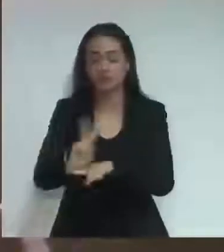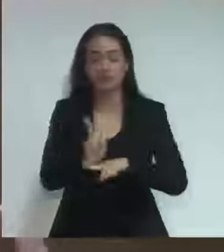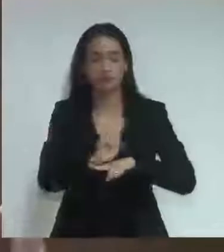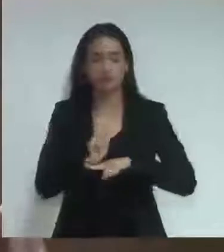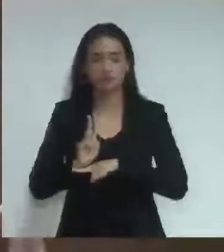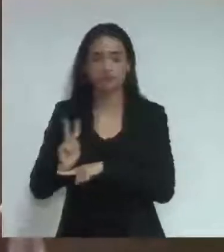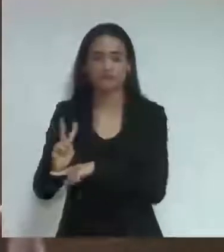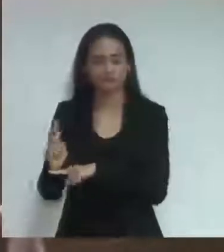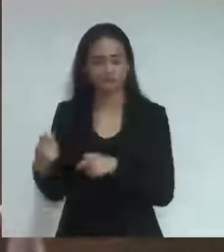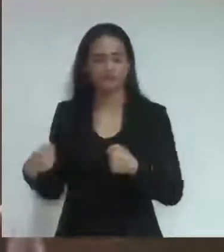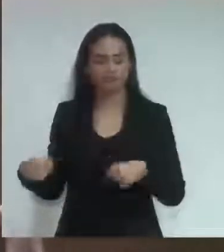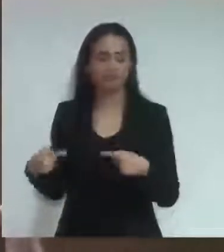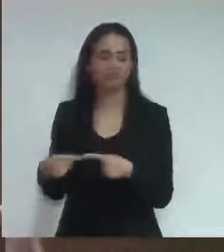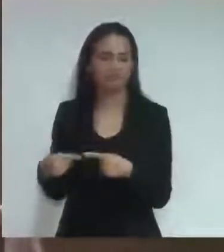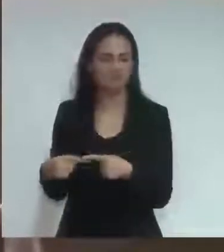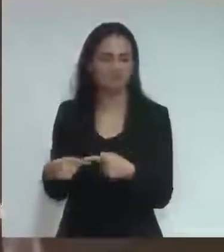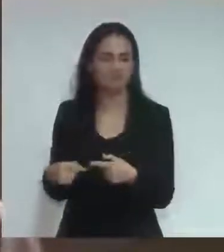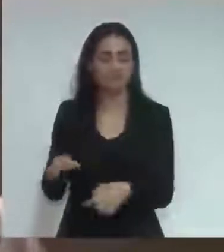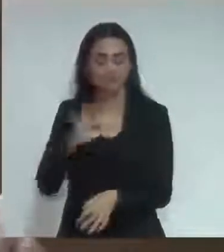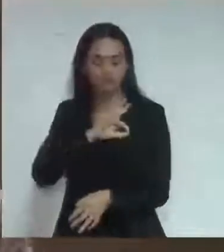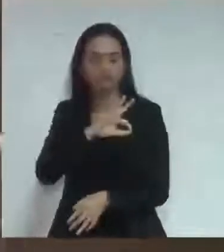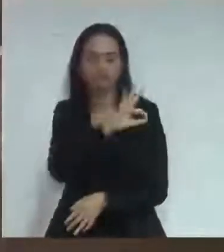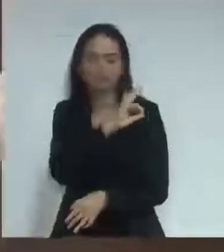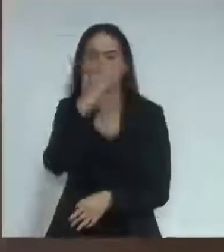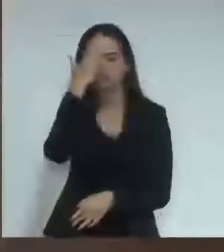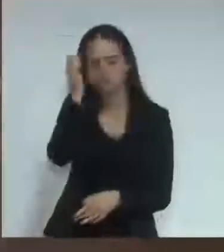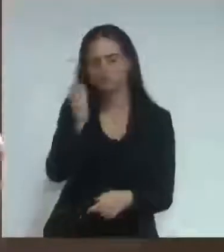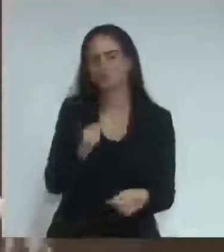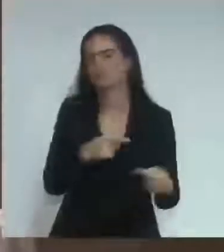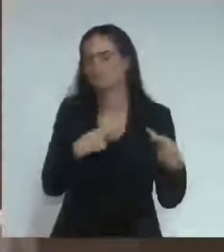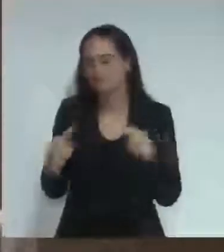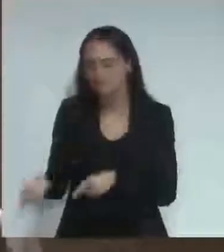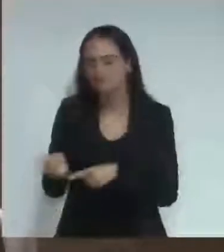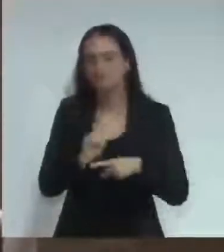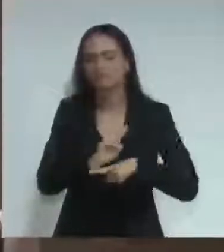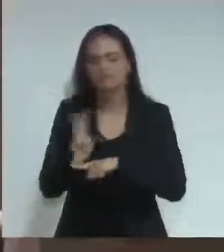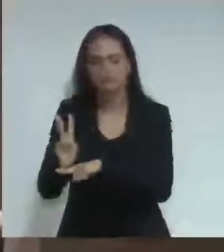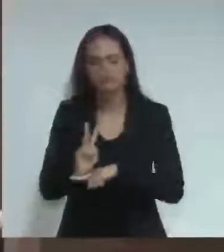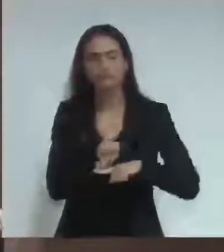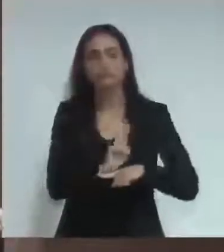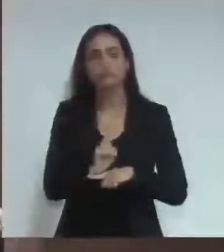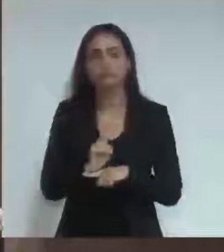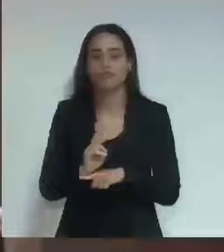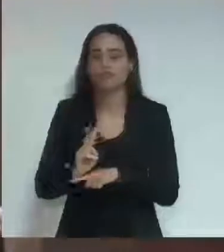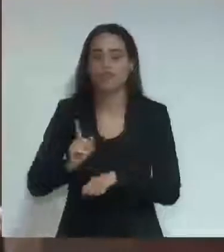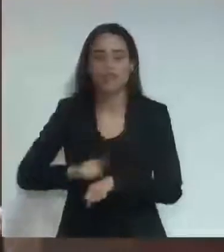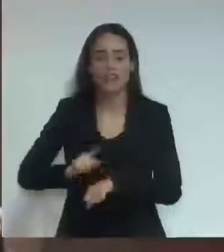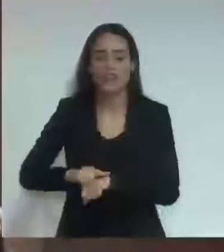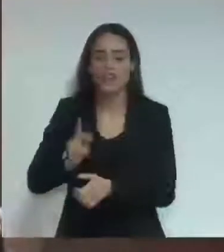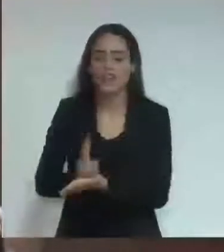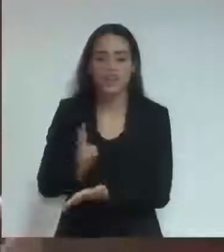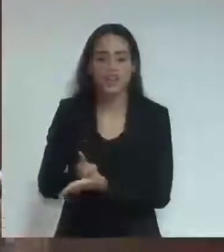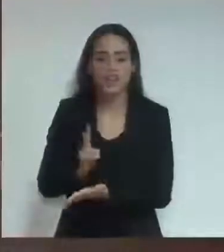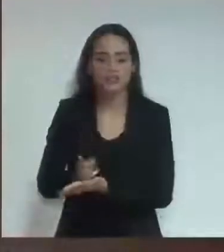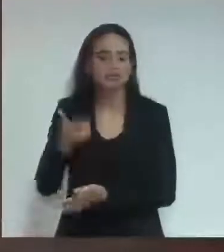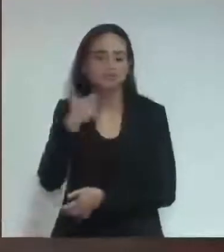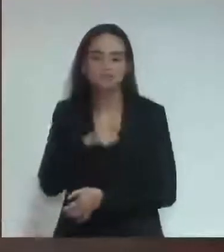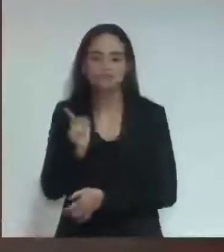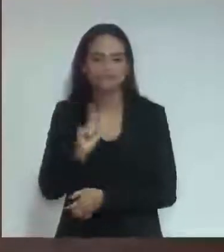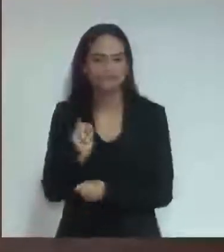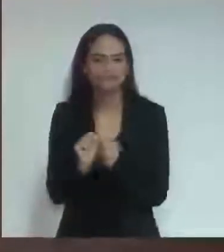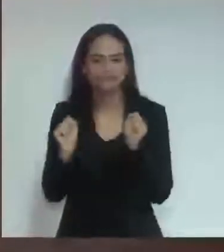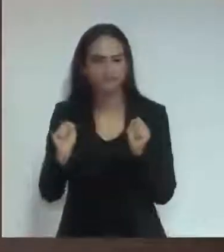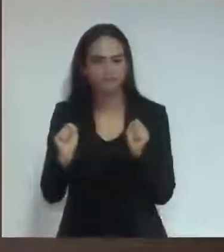talvez, não adianta só a guarda, eu sei que ela vai lá, passa, toda hora vai, olha, mas ela não consegue estar 100% do tempo, e é aí onde o